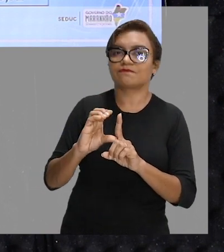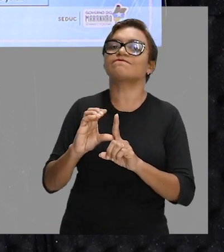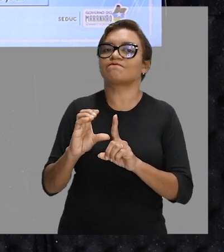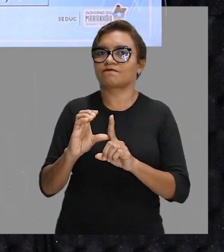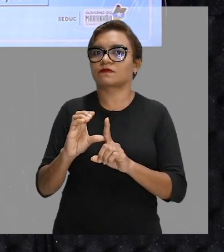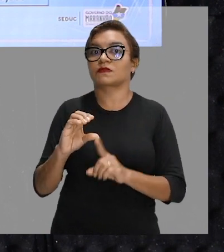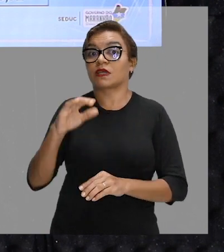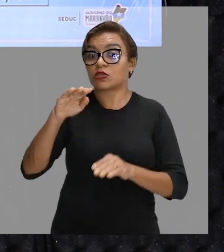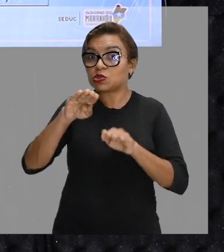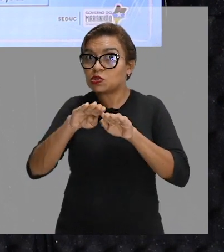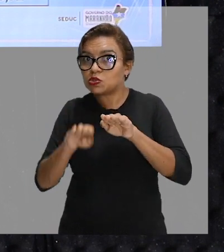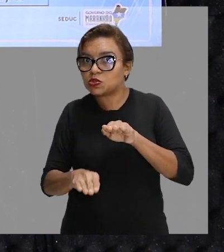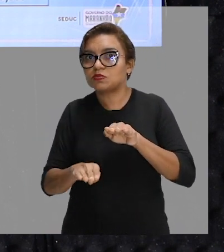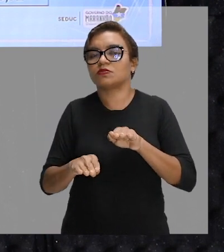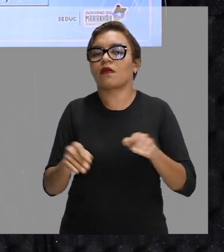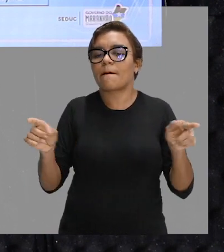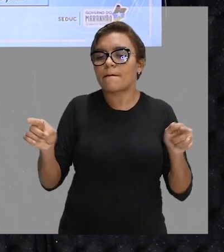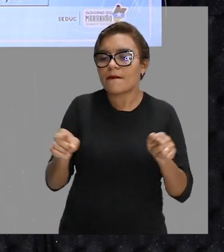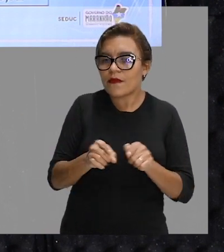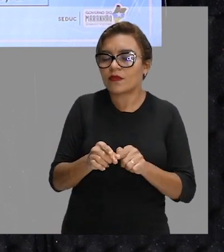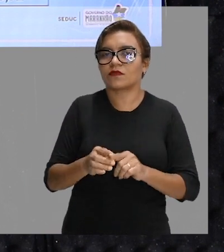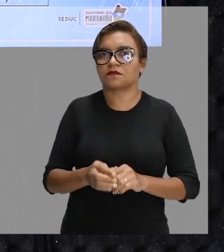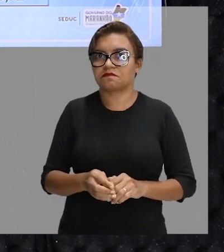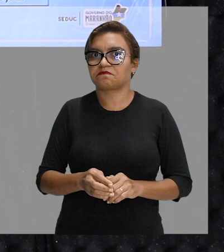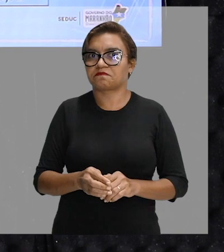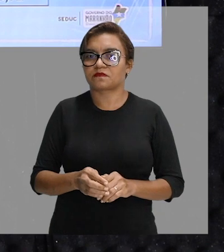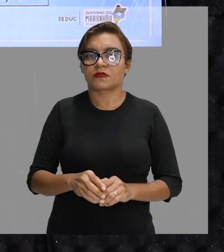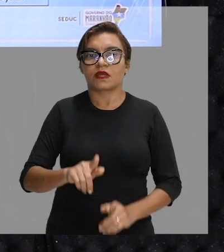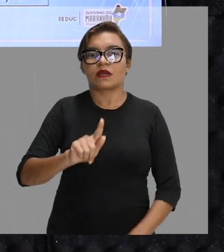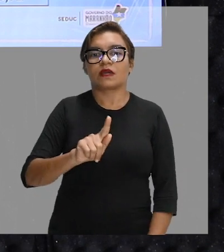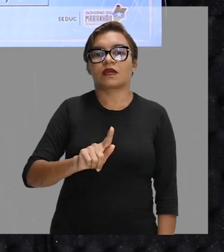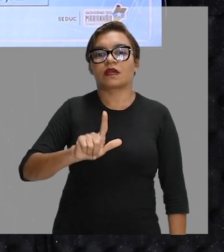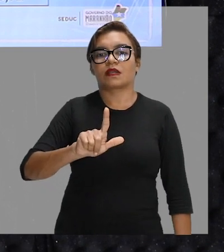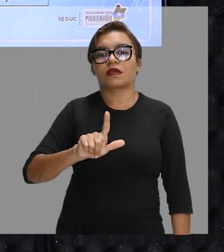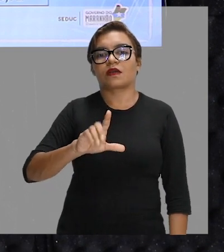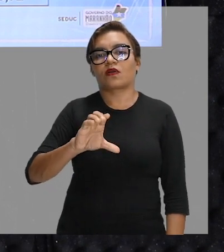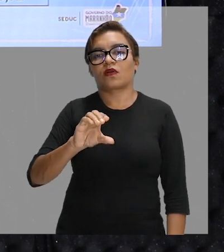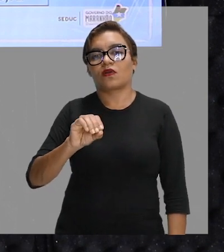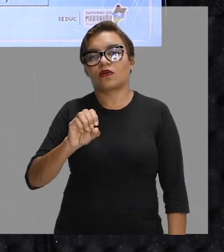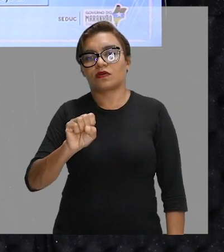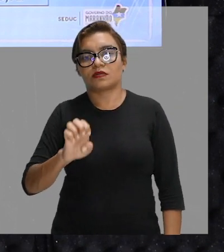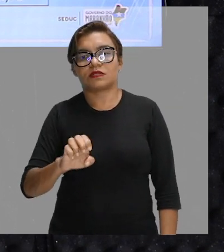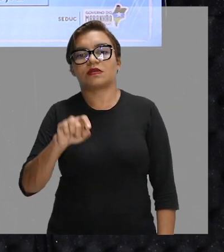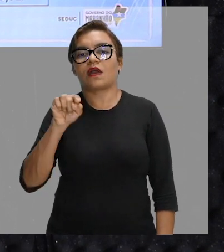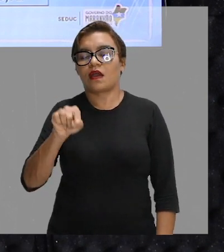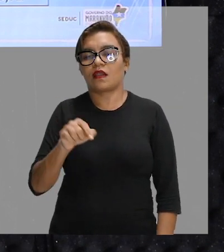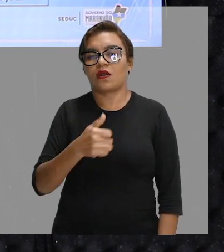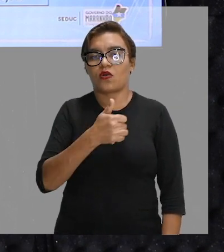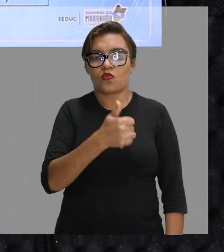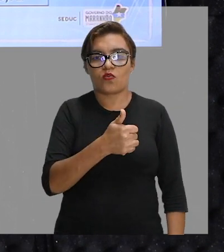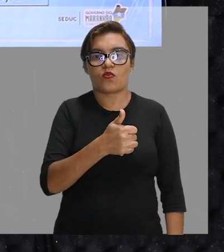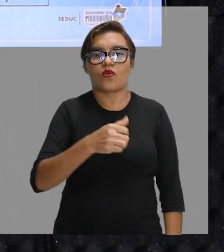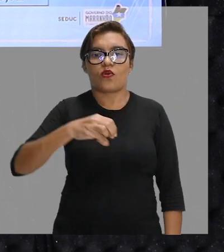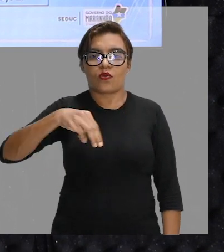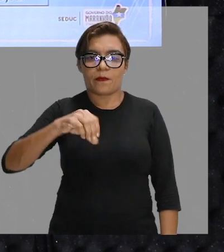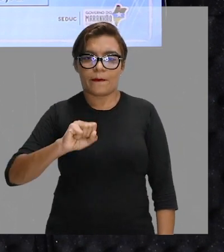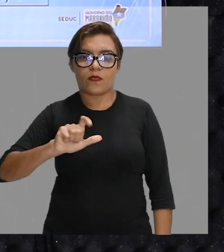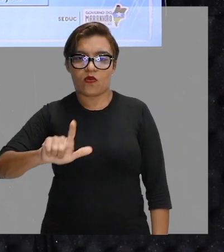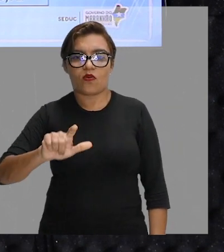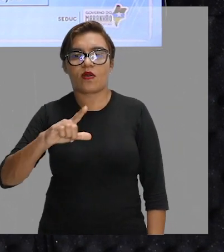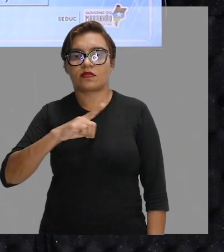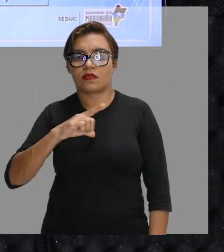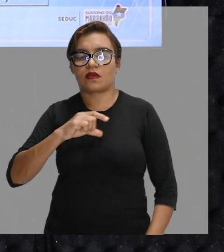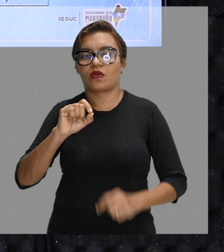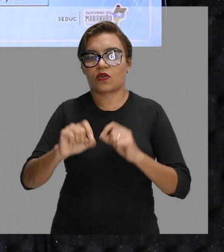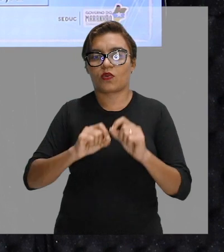de 1 mol. Glicose 2 mols, olha, vai entrar em ebulição a 101,4, ou seja,